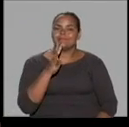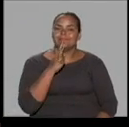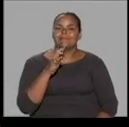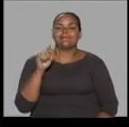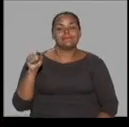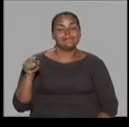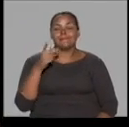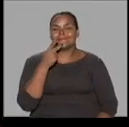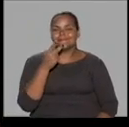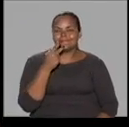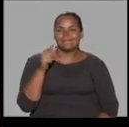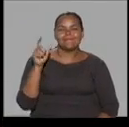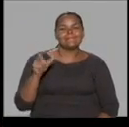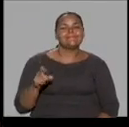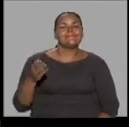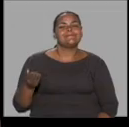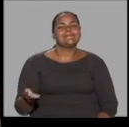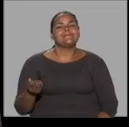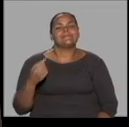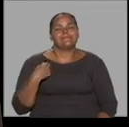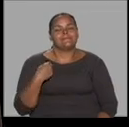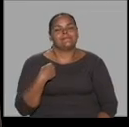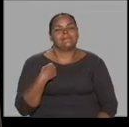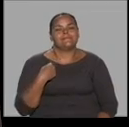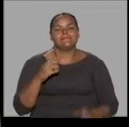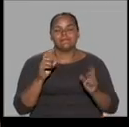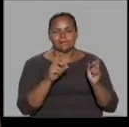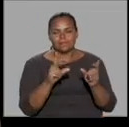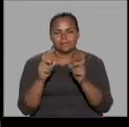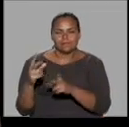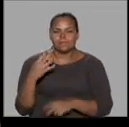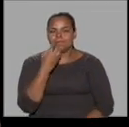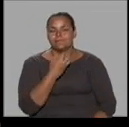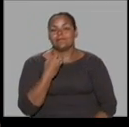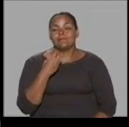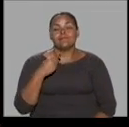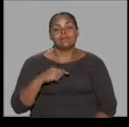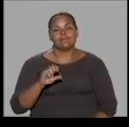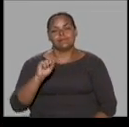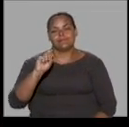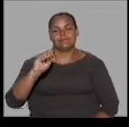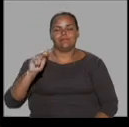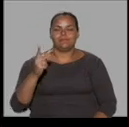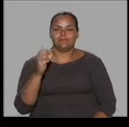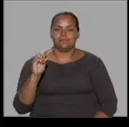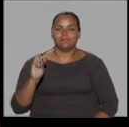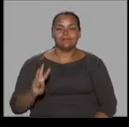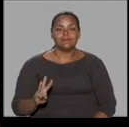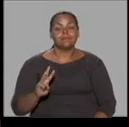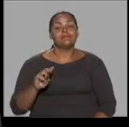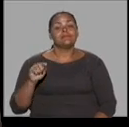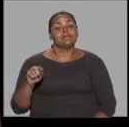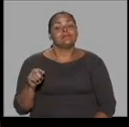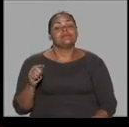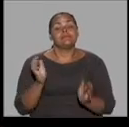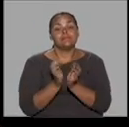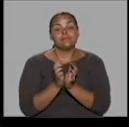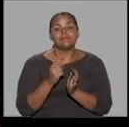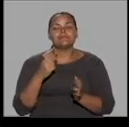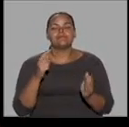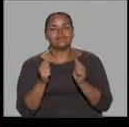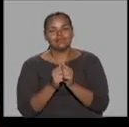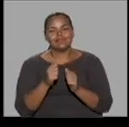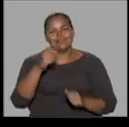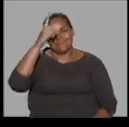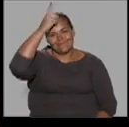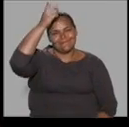assim, com o William falando que ele ia vender uns shows da Black e tal. Enfim, a gente se juntou E aí juntamos